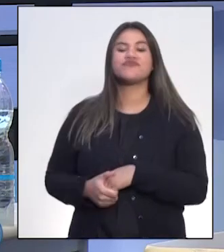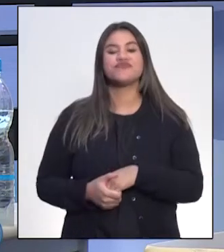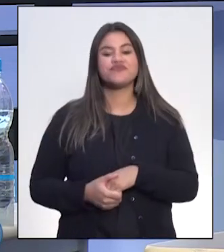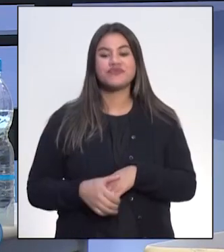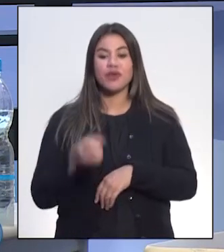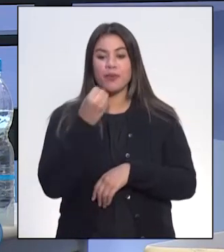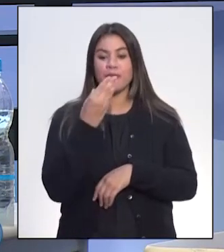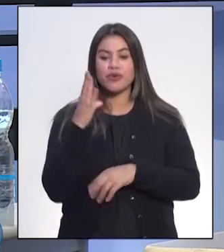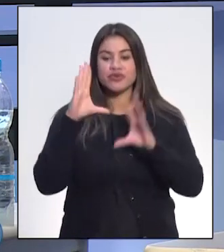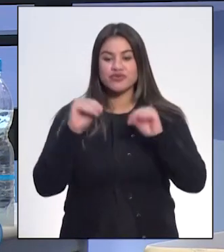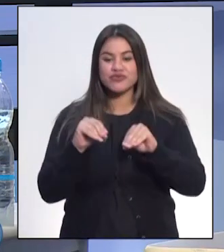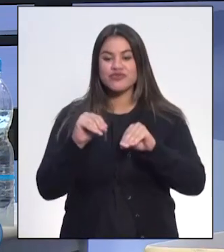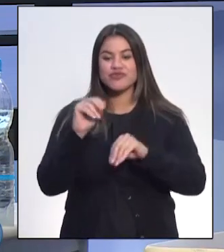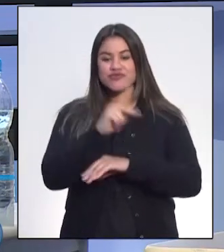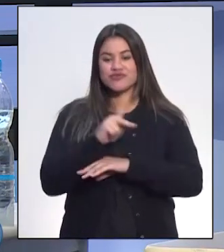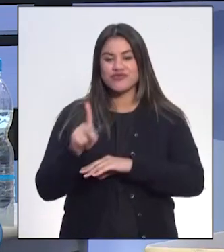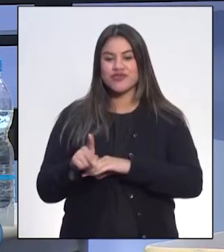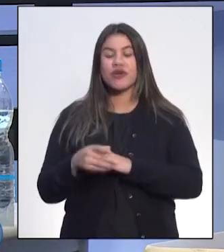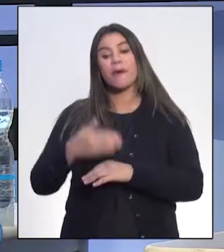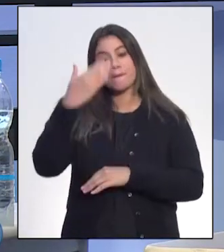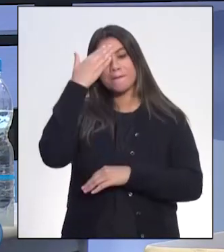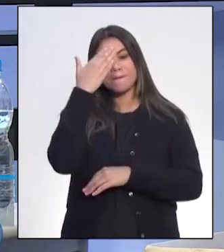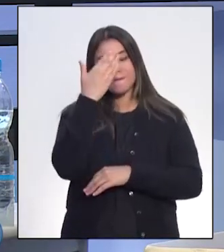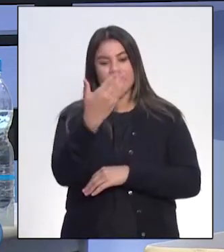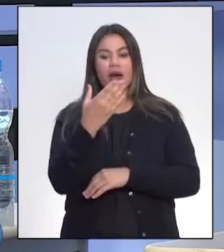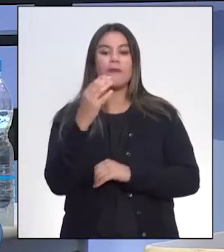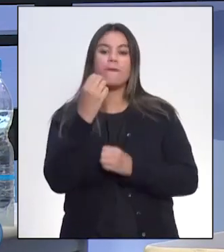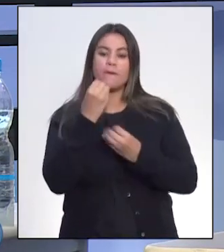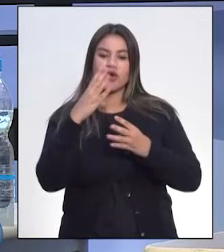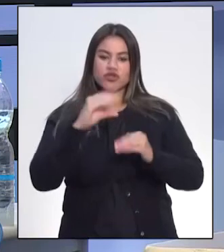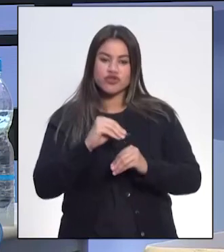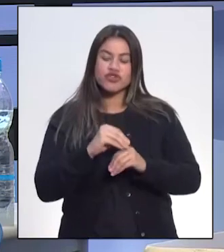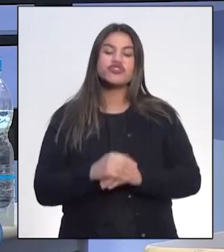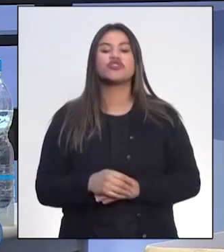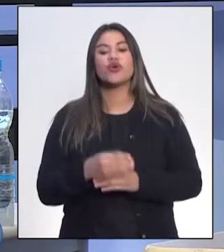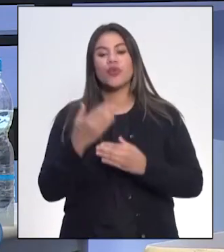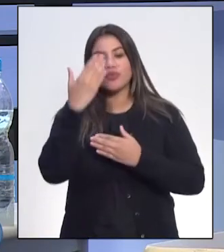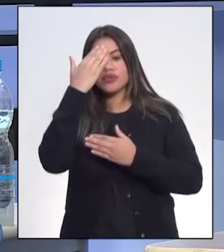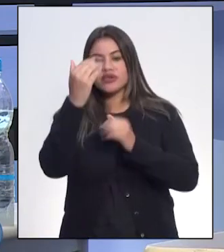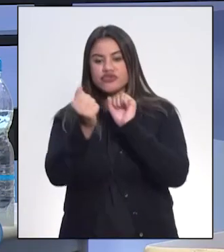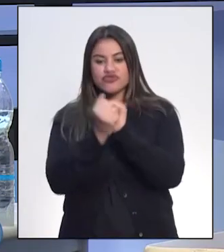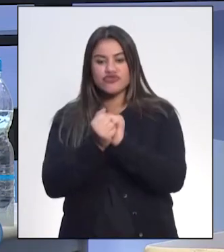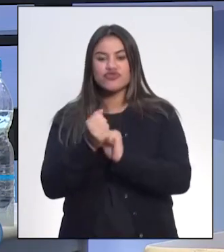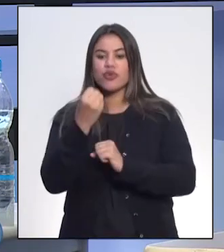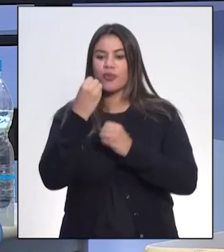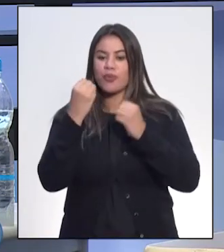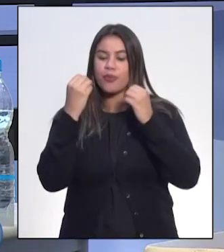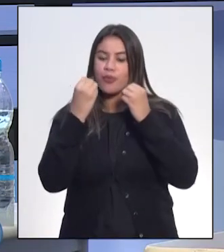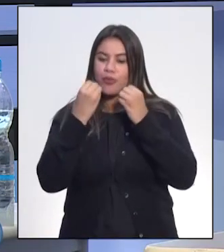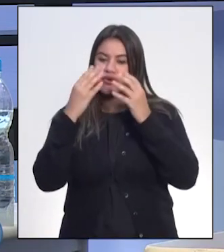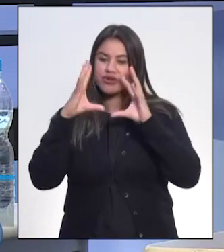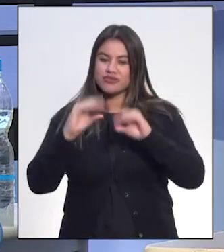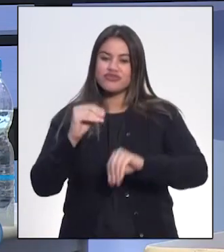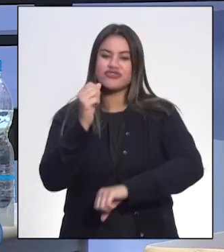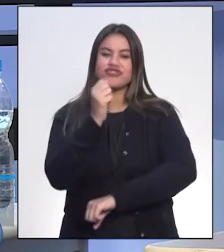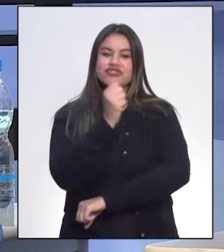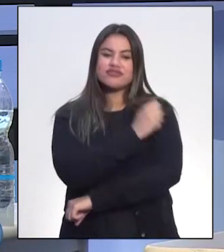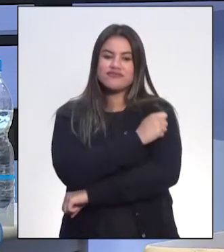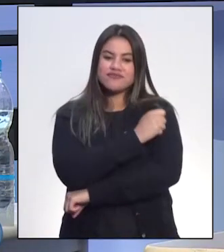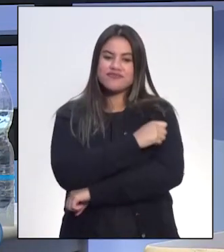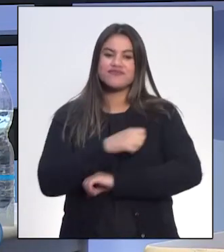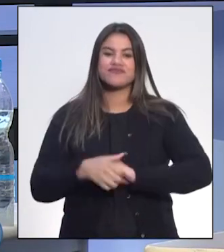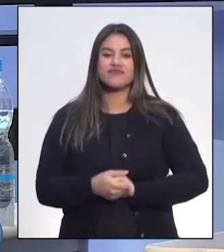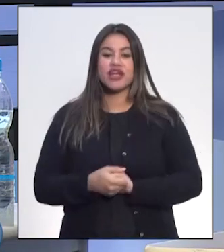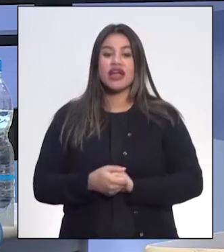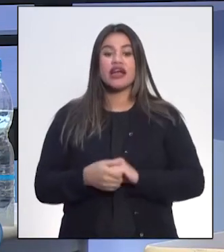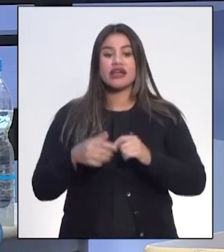noite, Dani. Obrigada pela participação. Boa noite, estudante. Então, vamos lá. Hoje nós vamos dar continuidade à nossa aula de Química da semana passada,